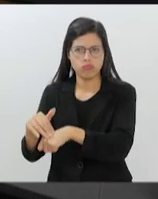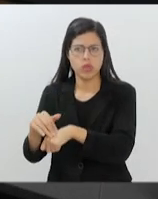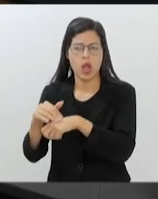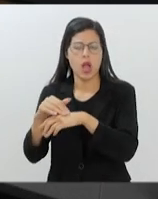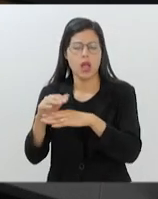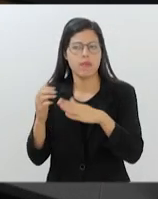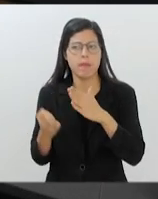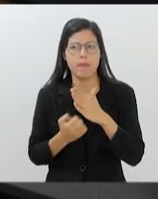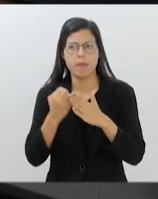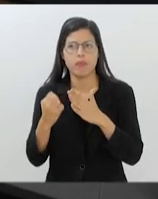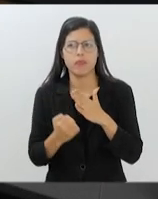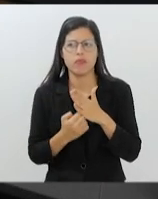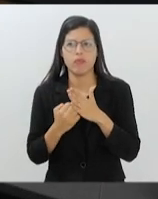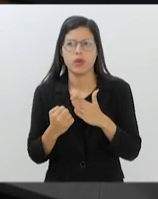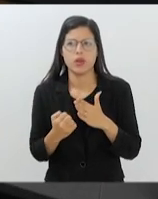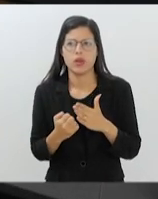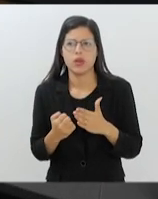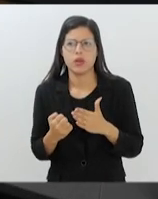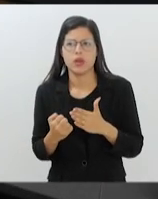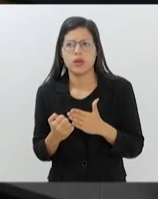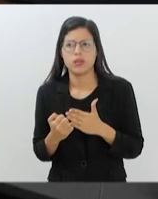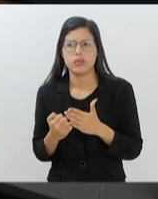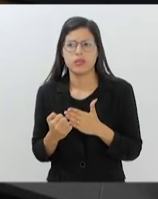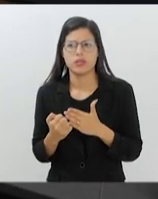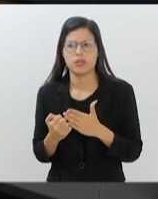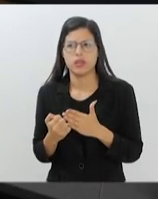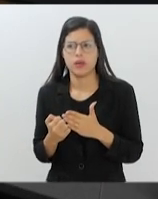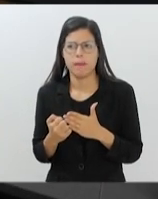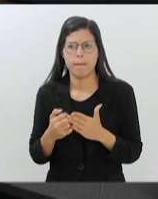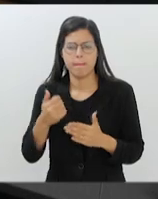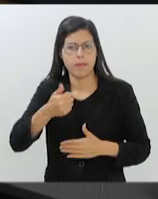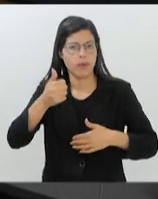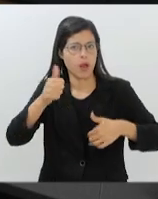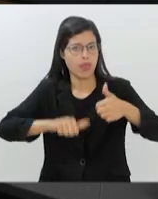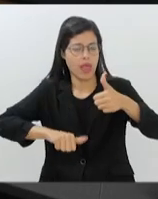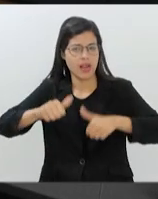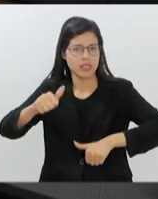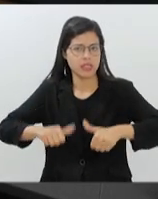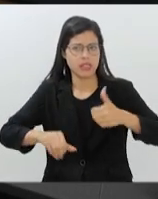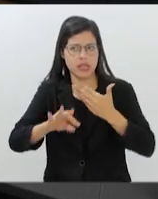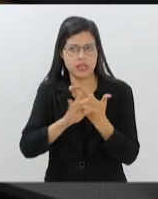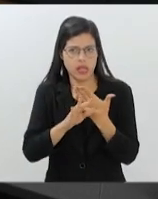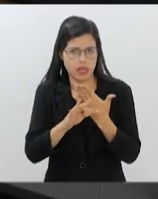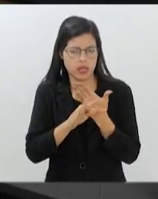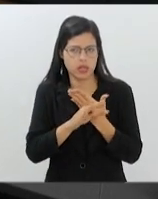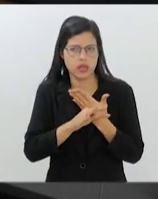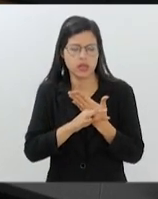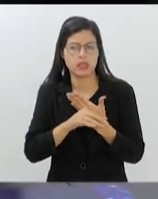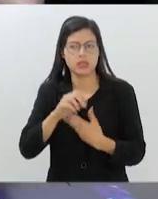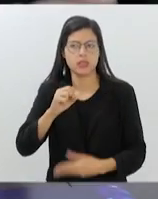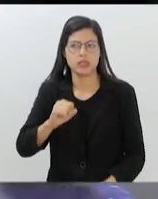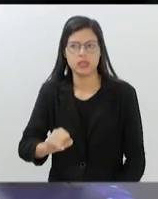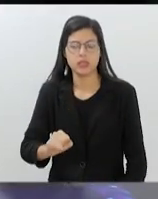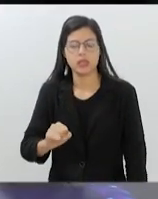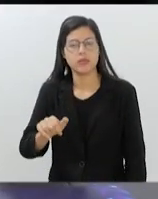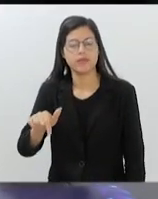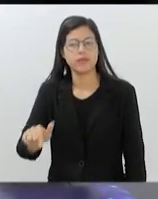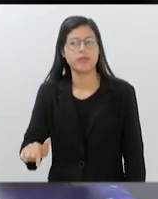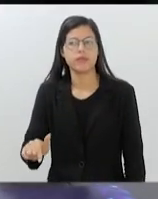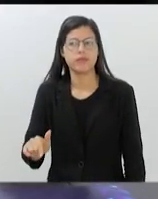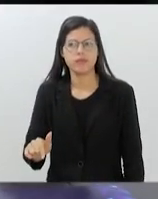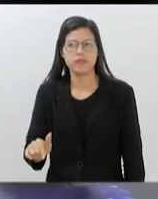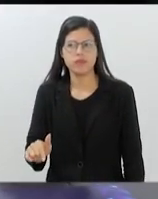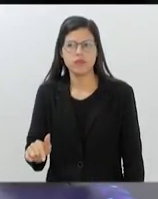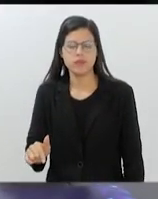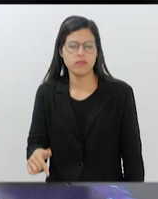solicitação Ah gostaria de colocar na TV não ela primeiro vai analisar Tecnicamente se o veículo tem